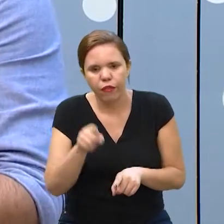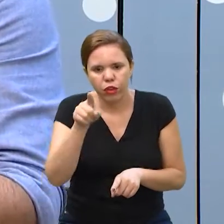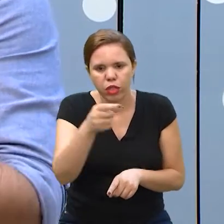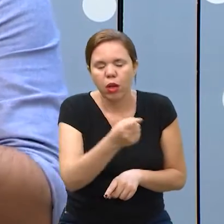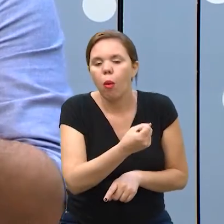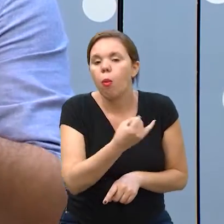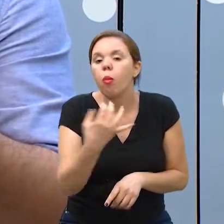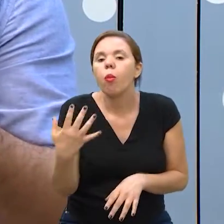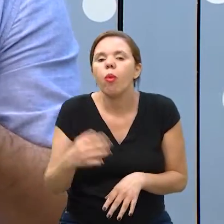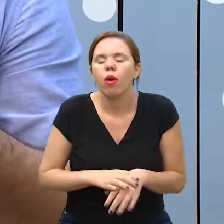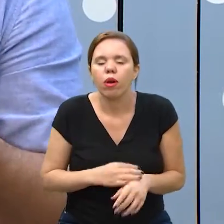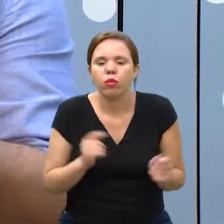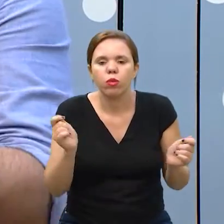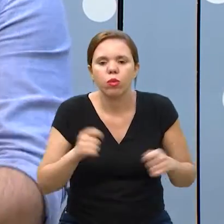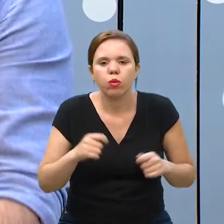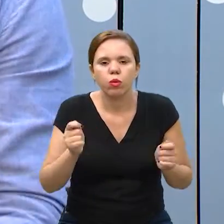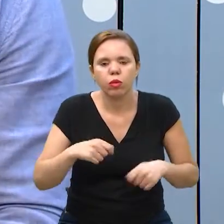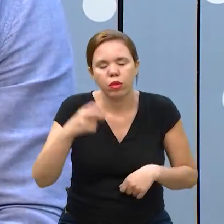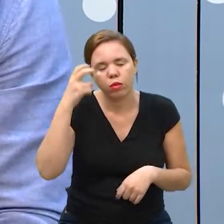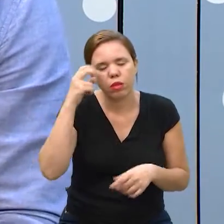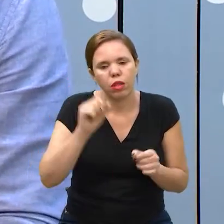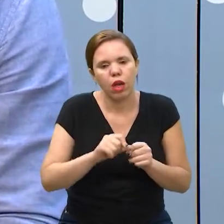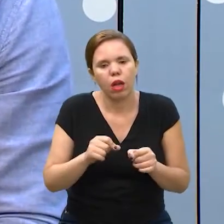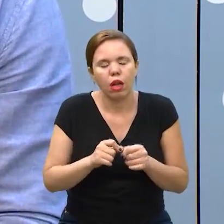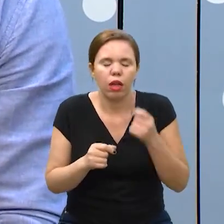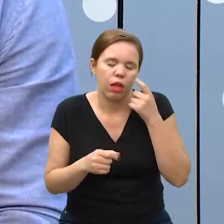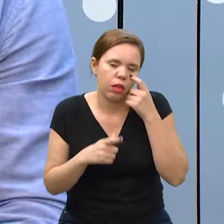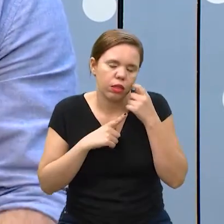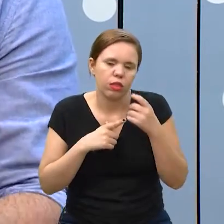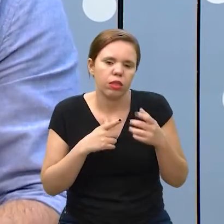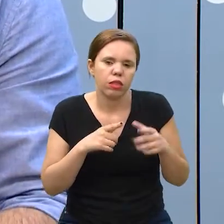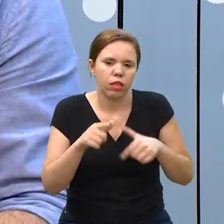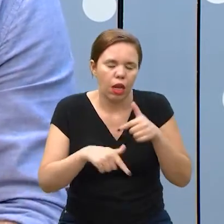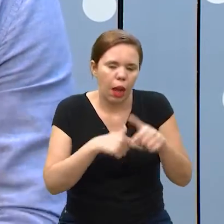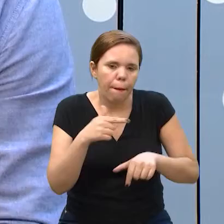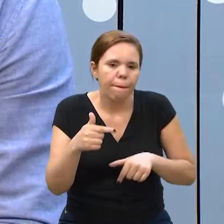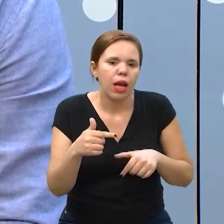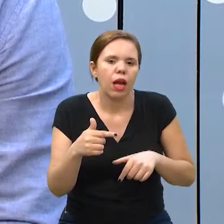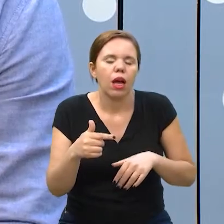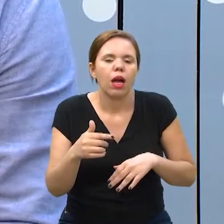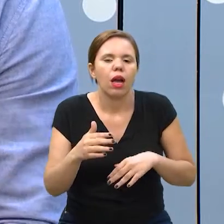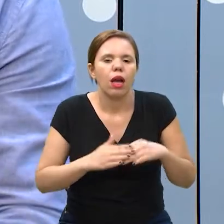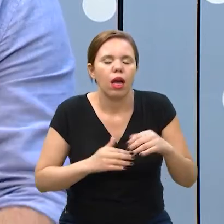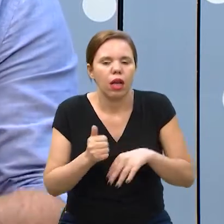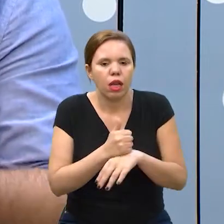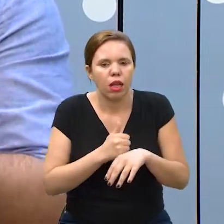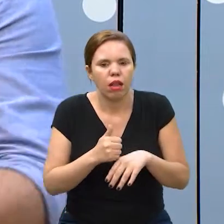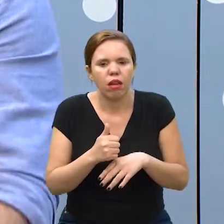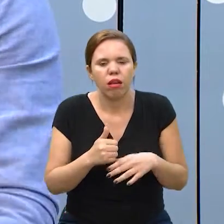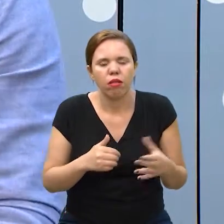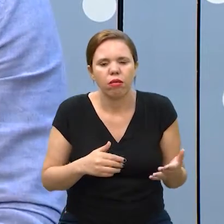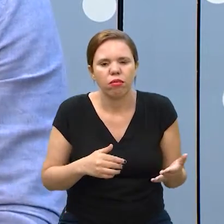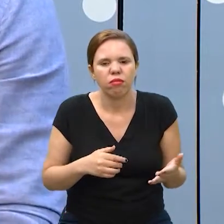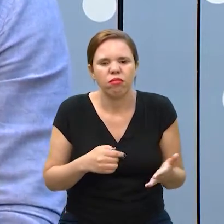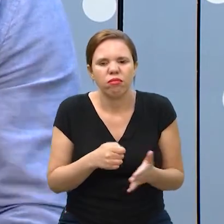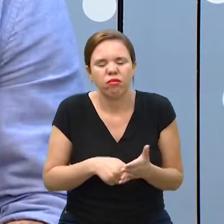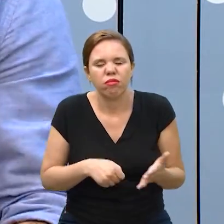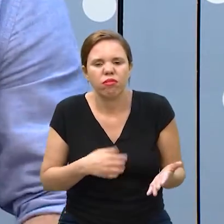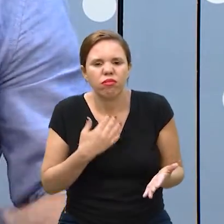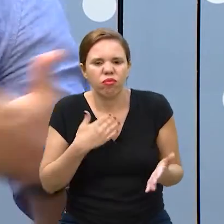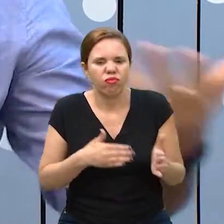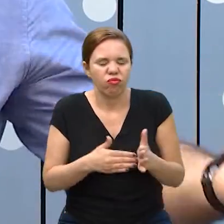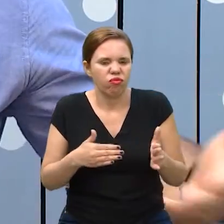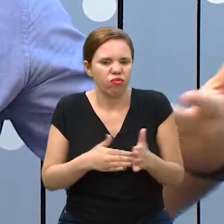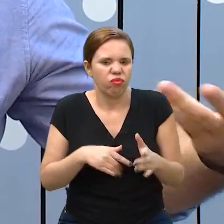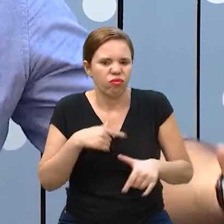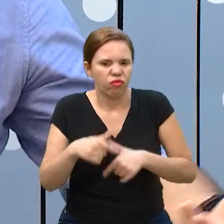você também quantificar a sua capacidade produtiva, né? Porque o que a gente tem visto muito também é uma estafa, um esgotamento, né? Por conta